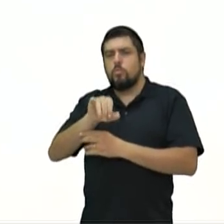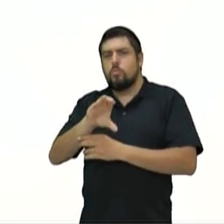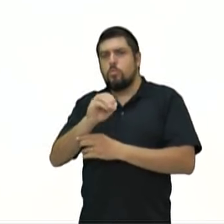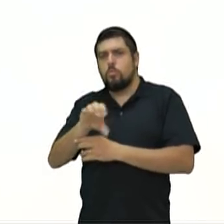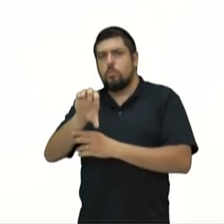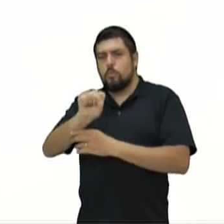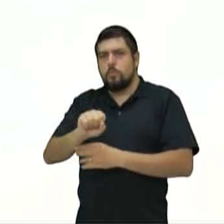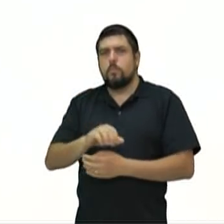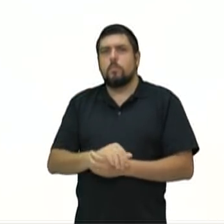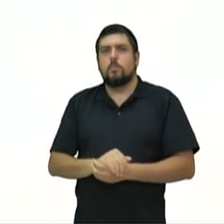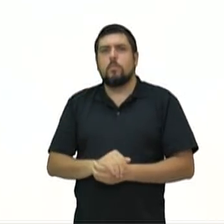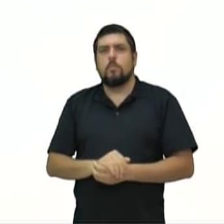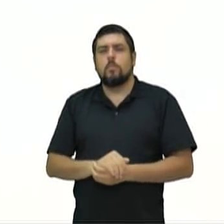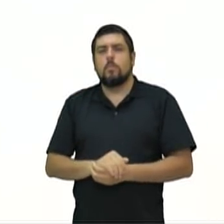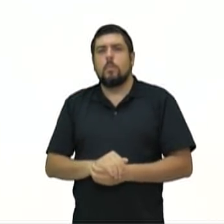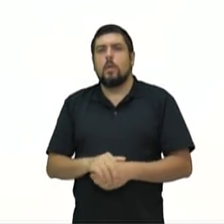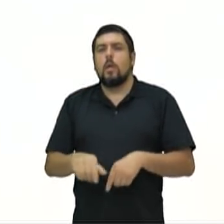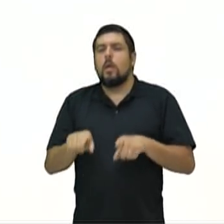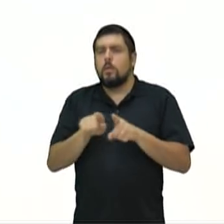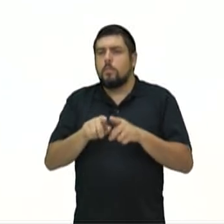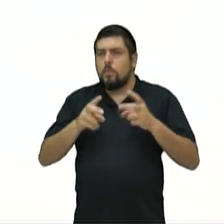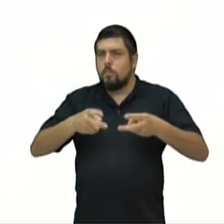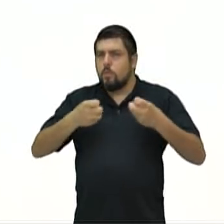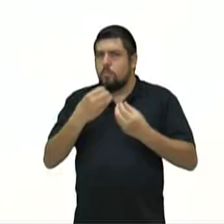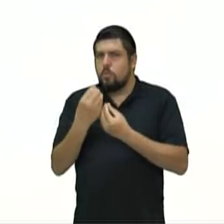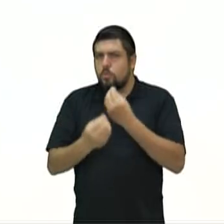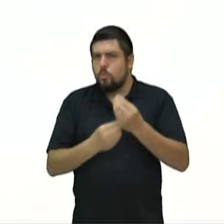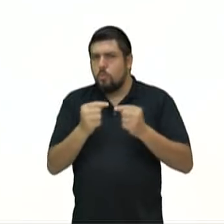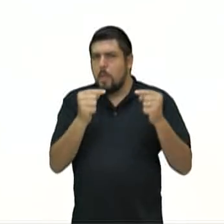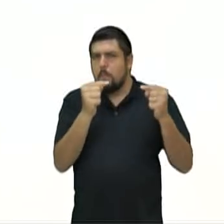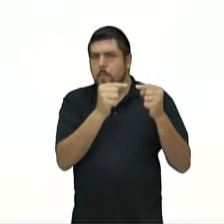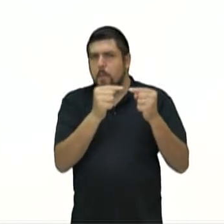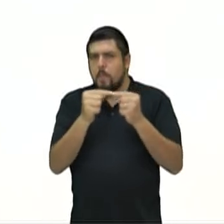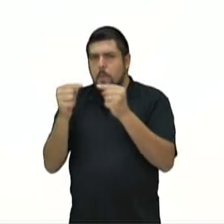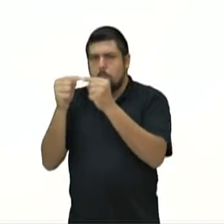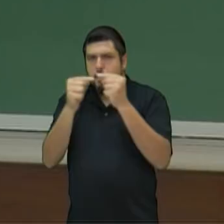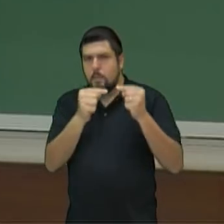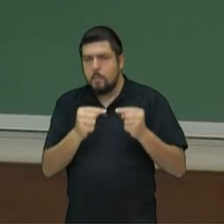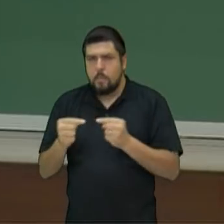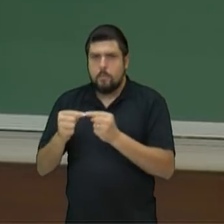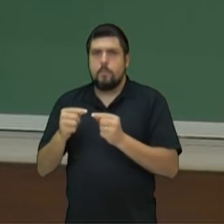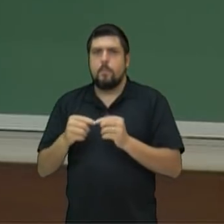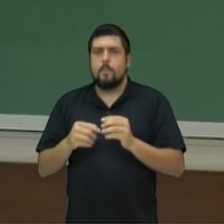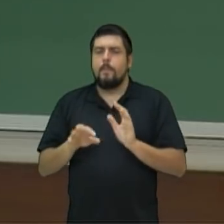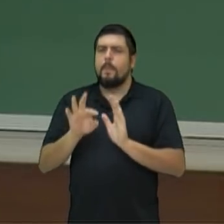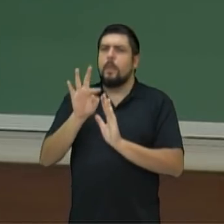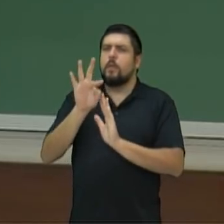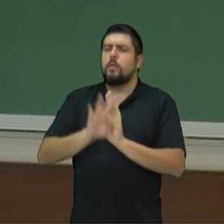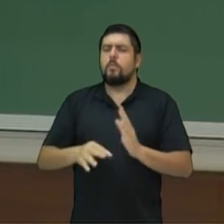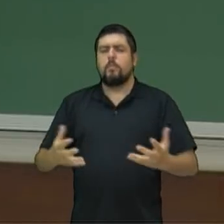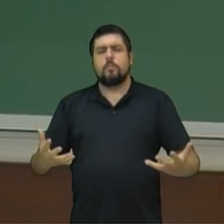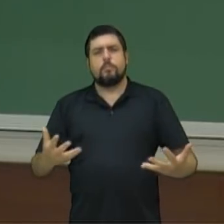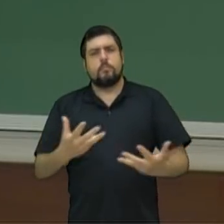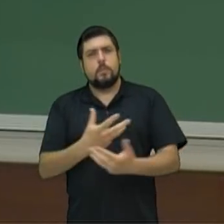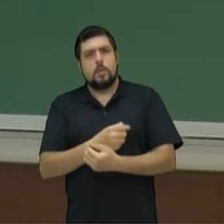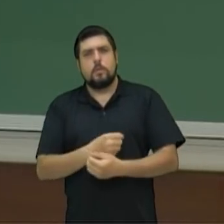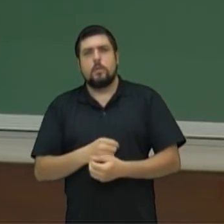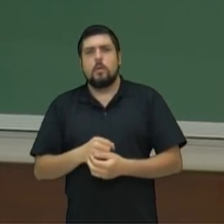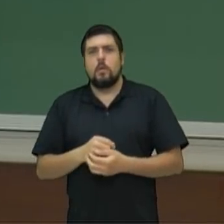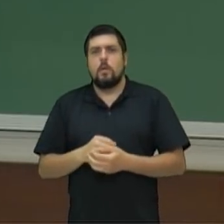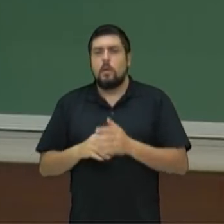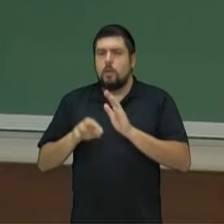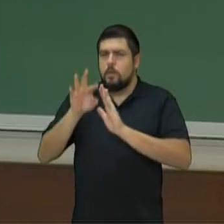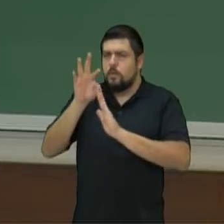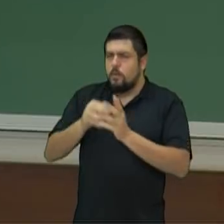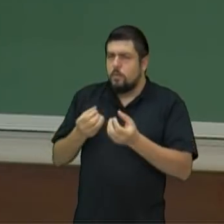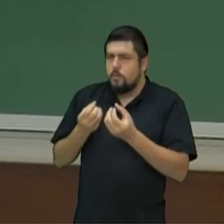argumentativo. Reconhecendo seus efeitos constitutivos. Este texto é maravilhoso, pessoal. Eu quero oferecer todas as ferramentas